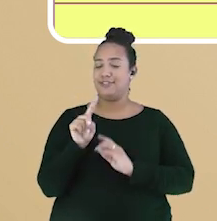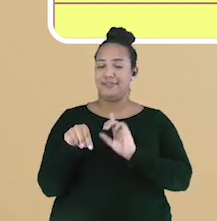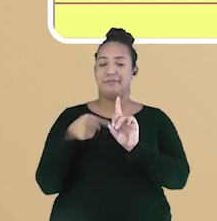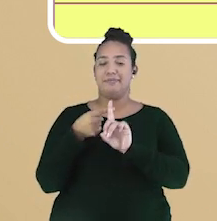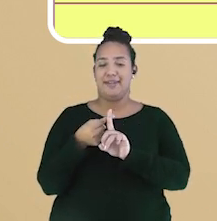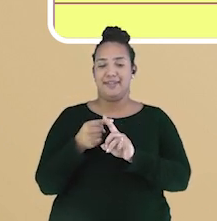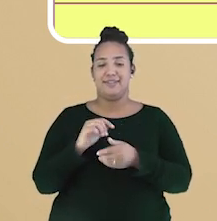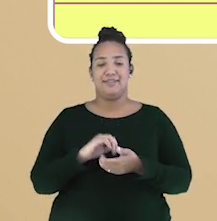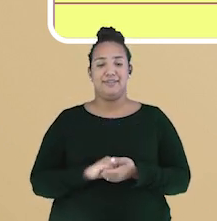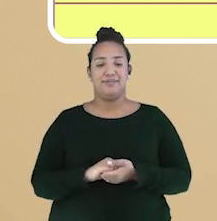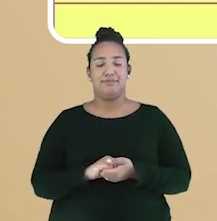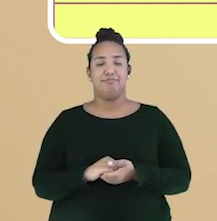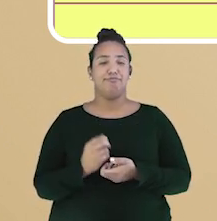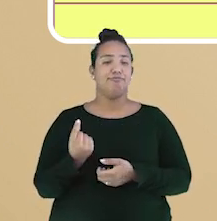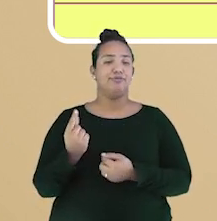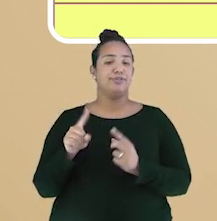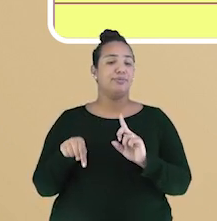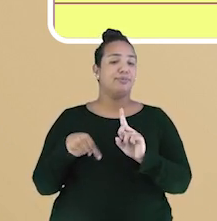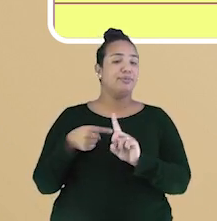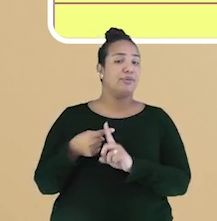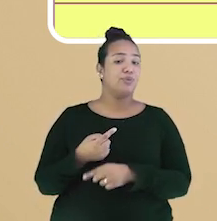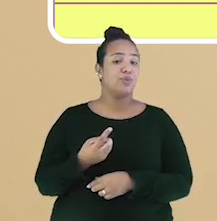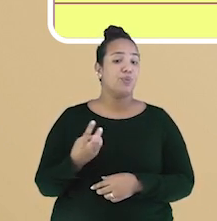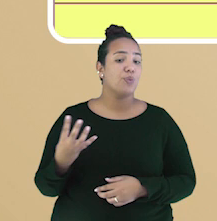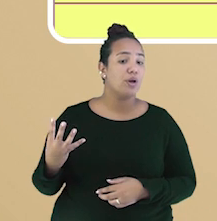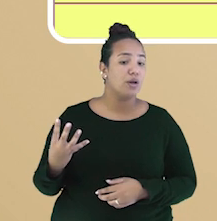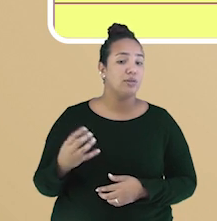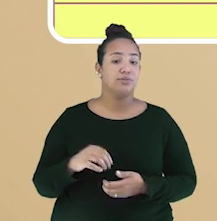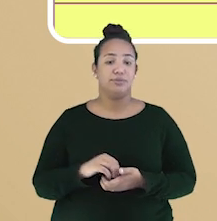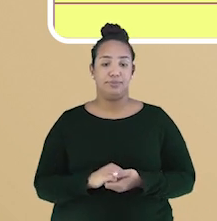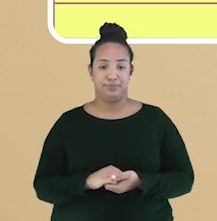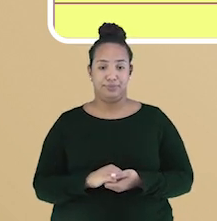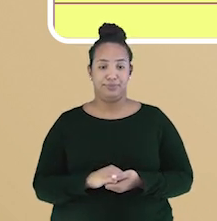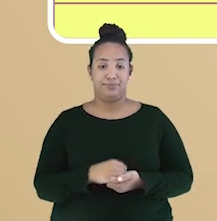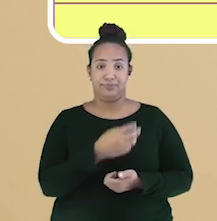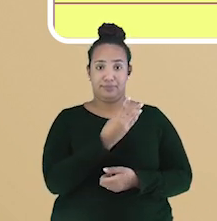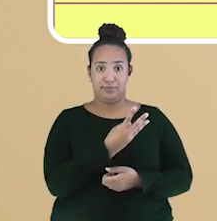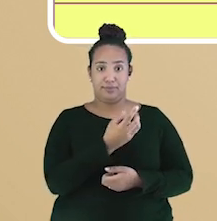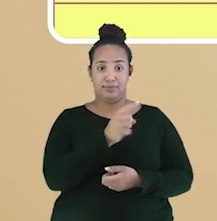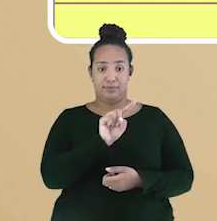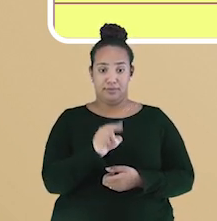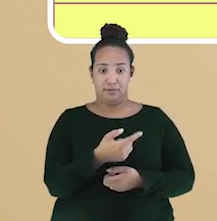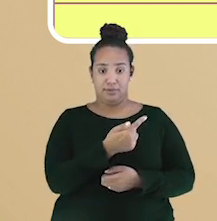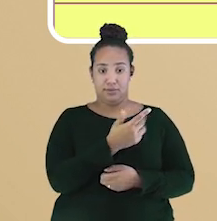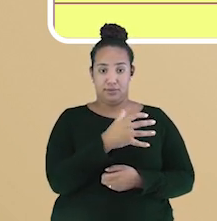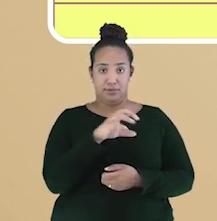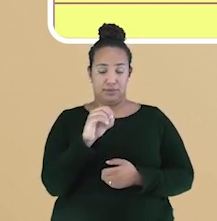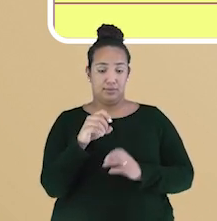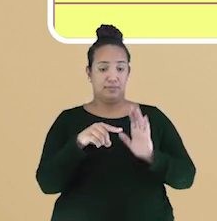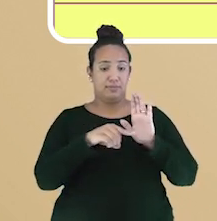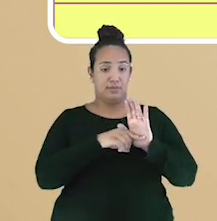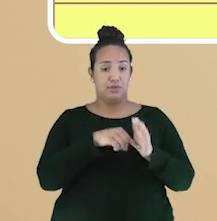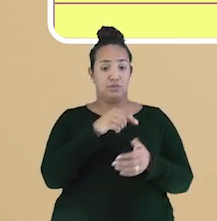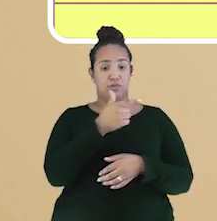quanto está sobrando veja 3.700 menos